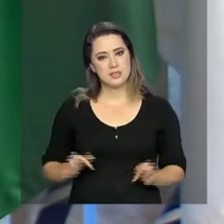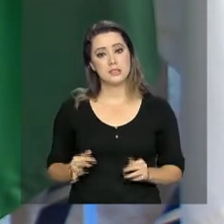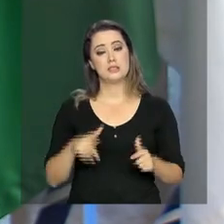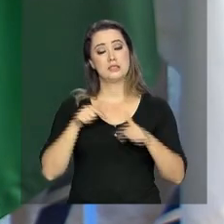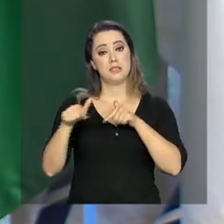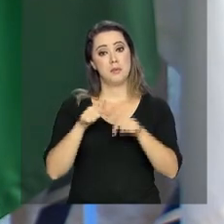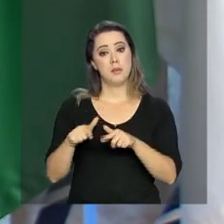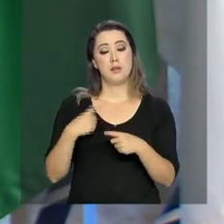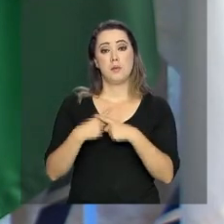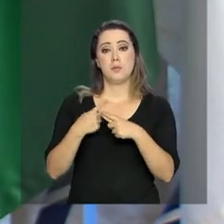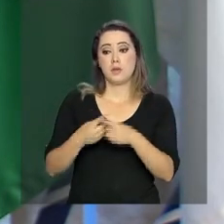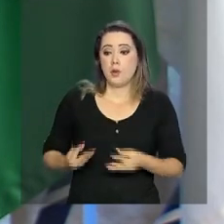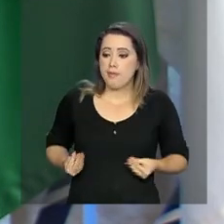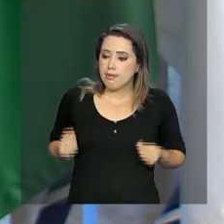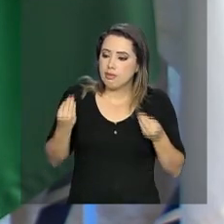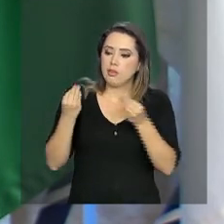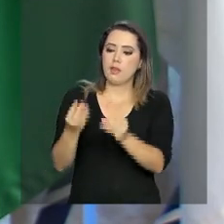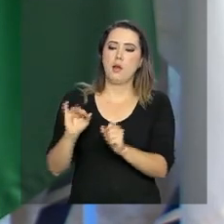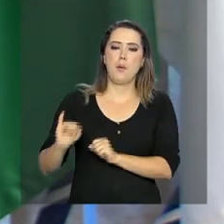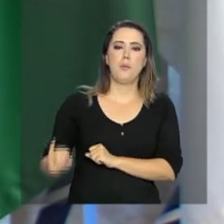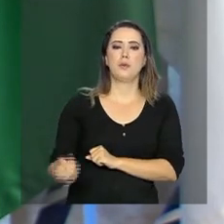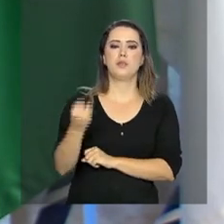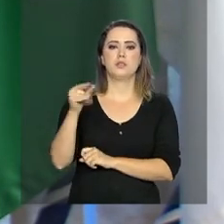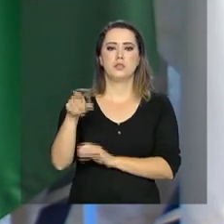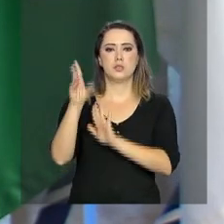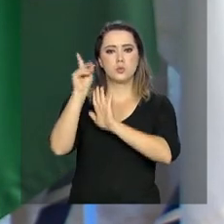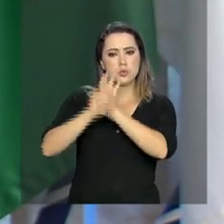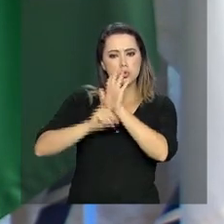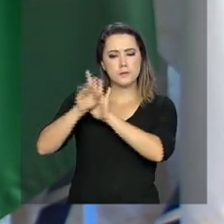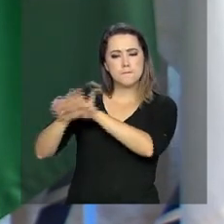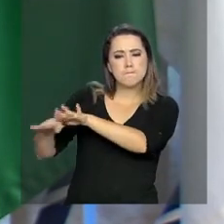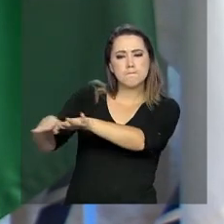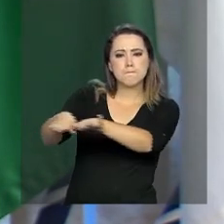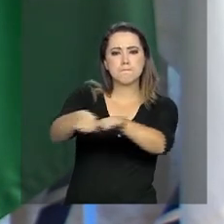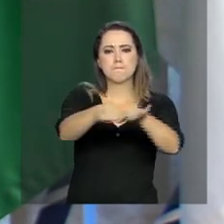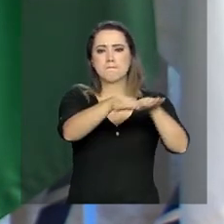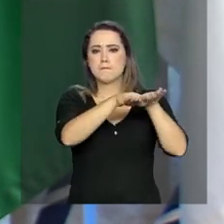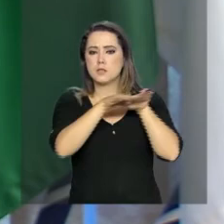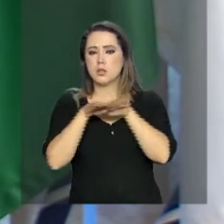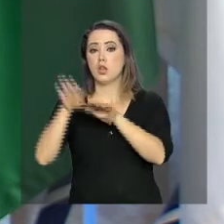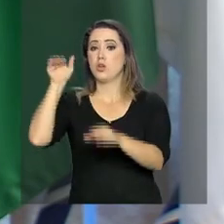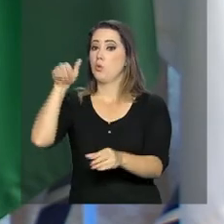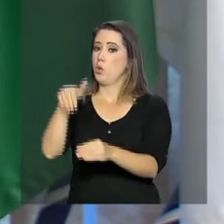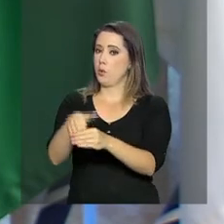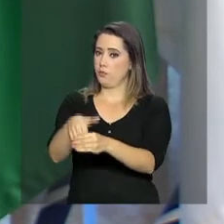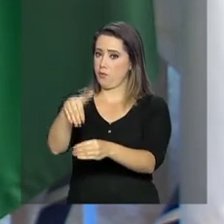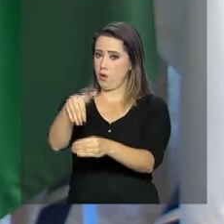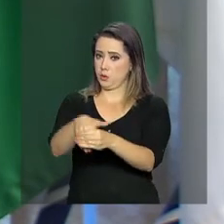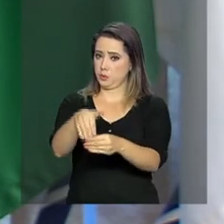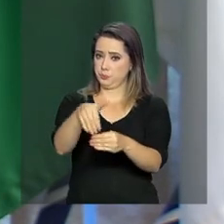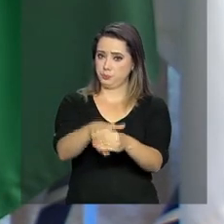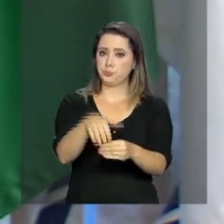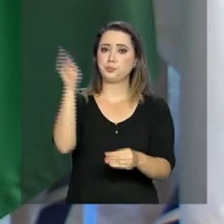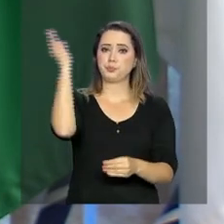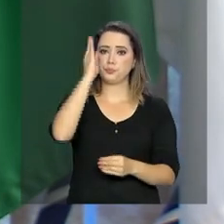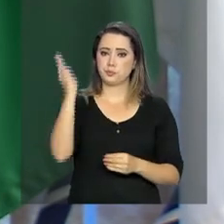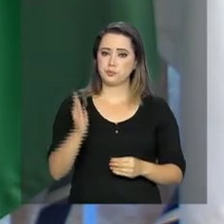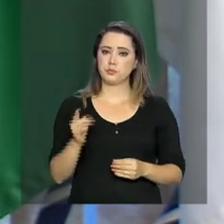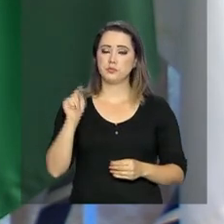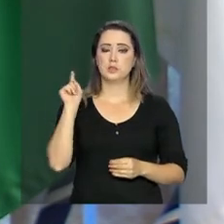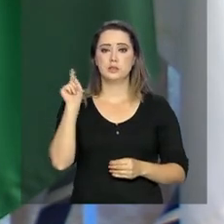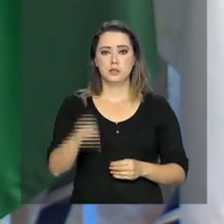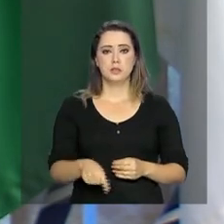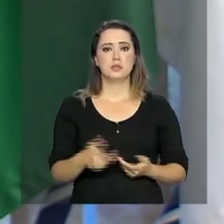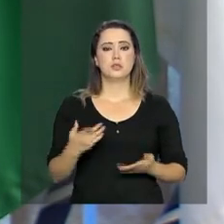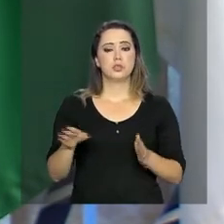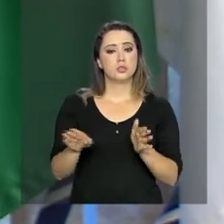também garante digamos assim esse direito democrático de cidadania do voto dela do brasileiro então é